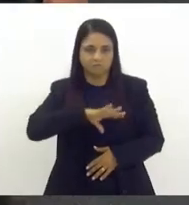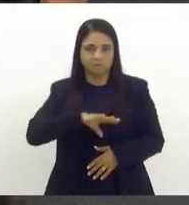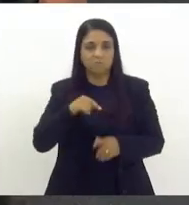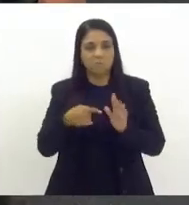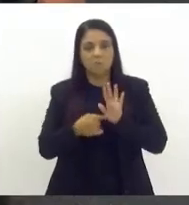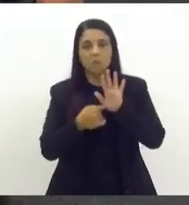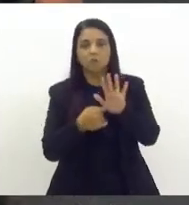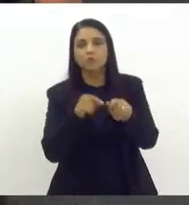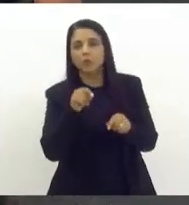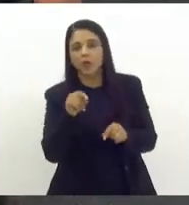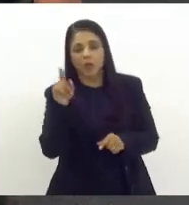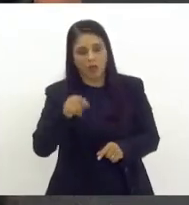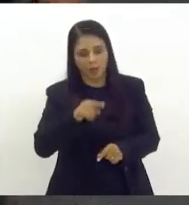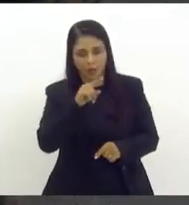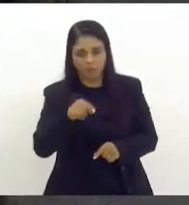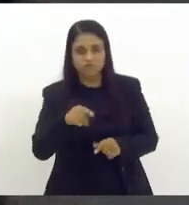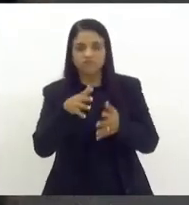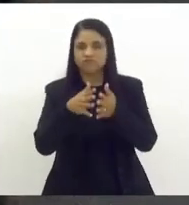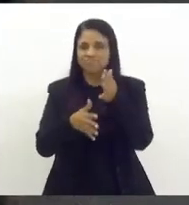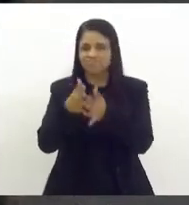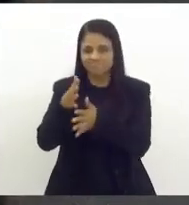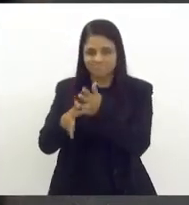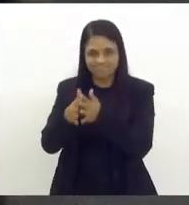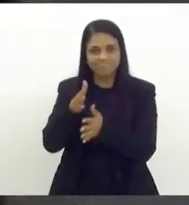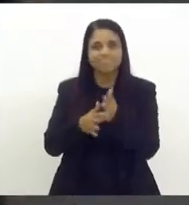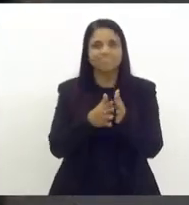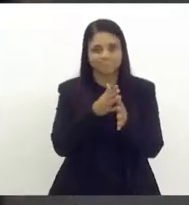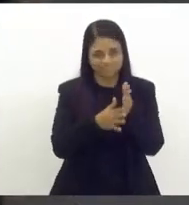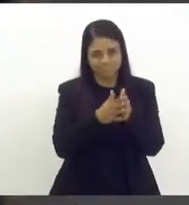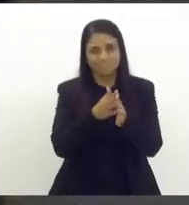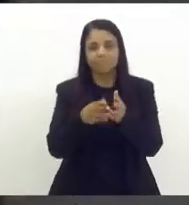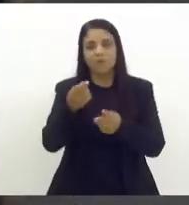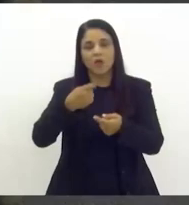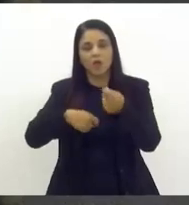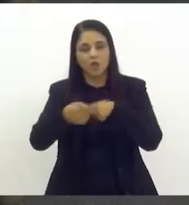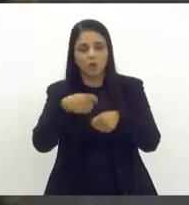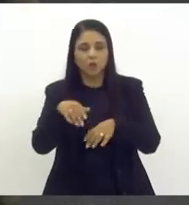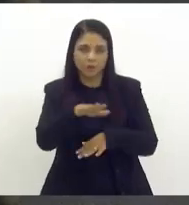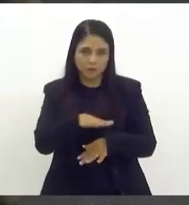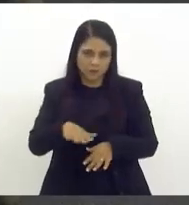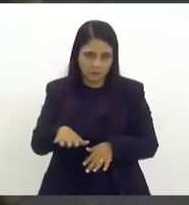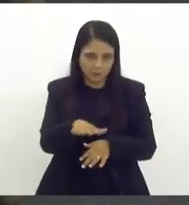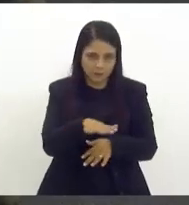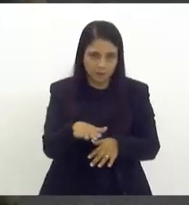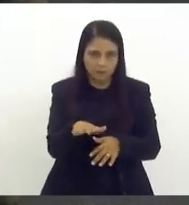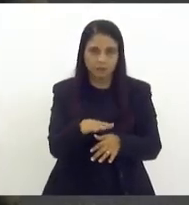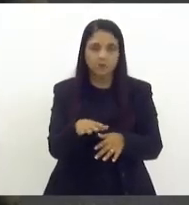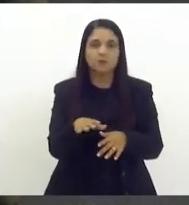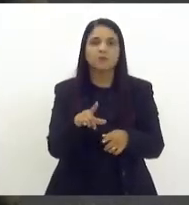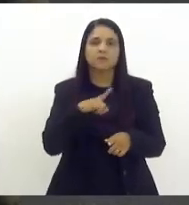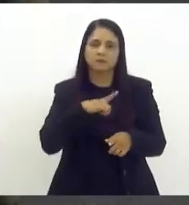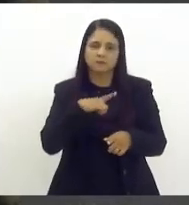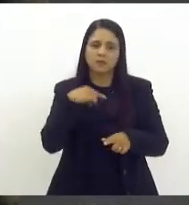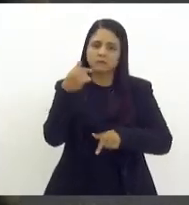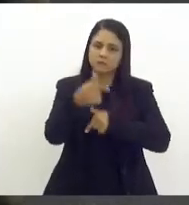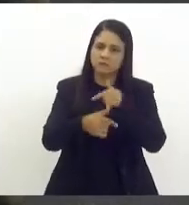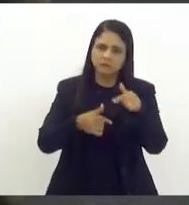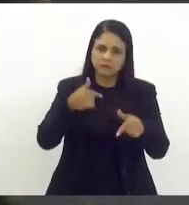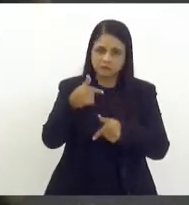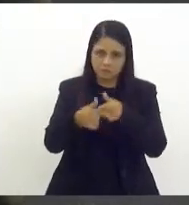essa interdição atrapalha a a economia local e isso tem inclusive um trabalho